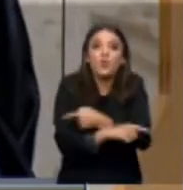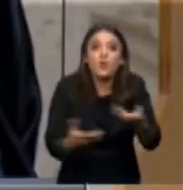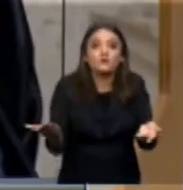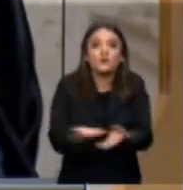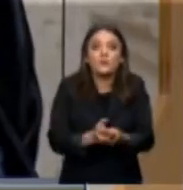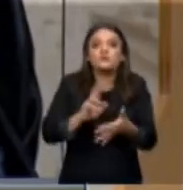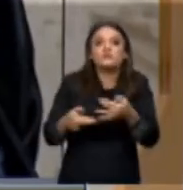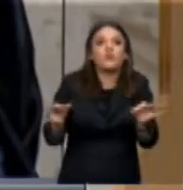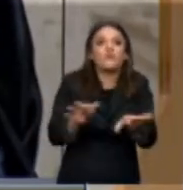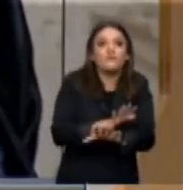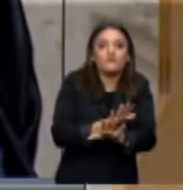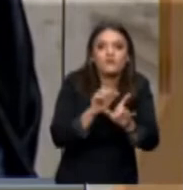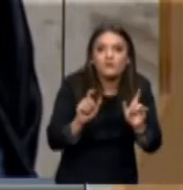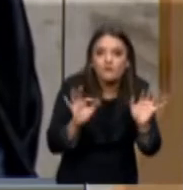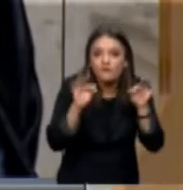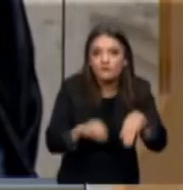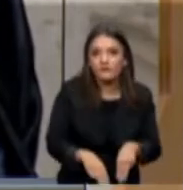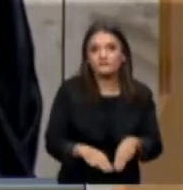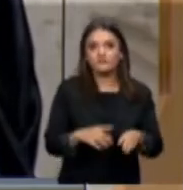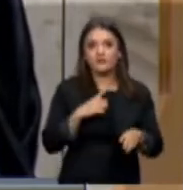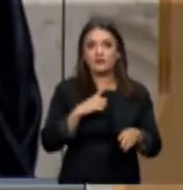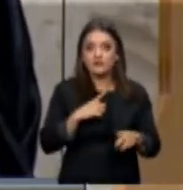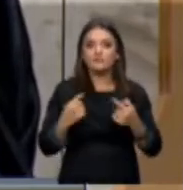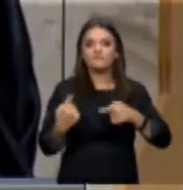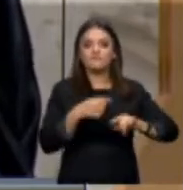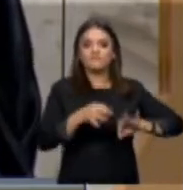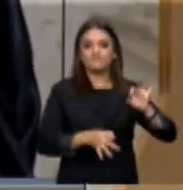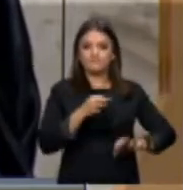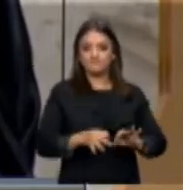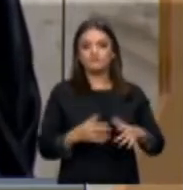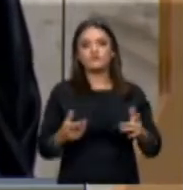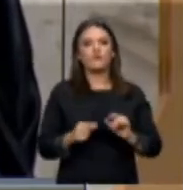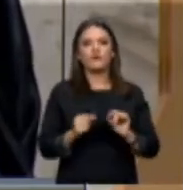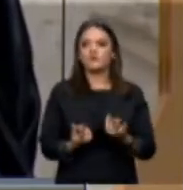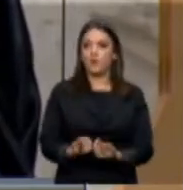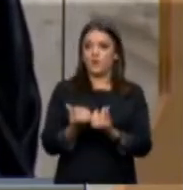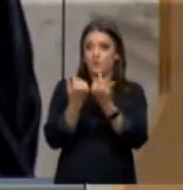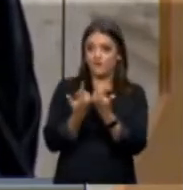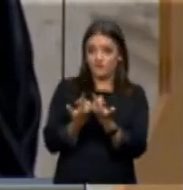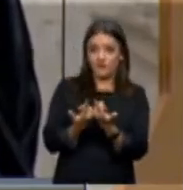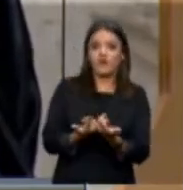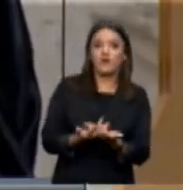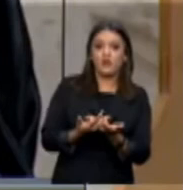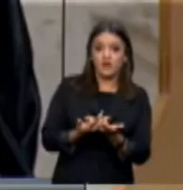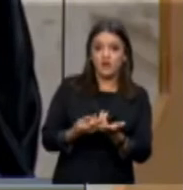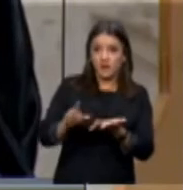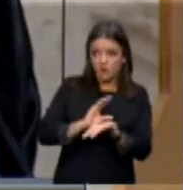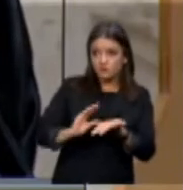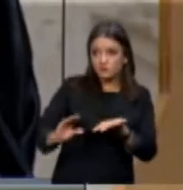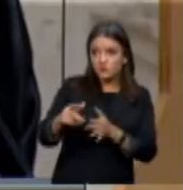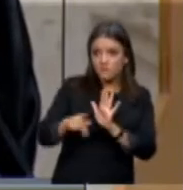pondo embaraços à efetividade da jurisdição, na medida em que tornam indisponível o valor devido à fazenda pública